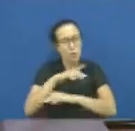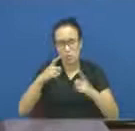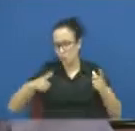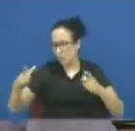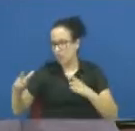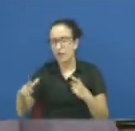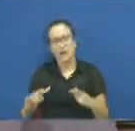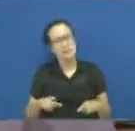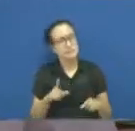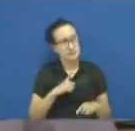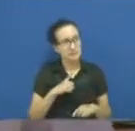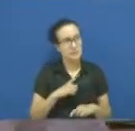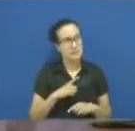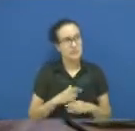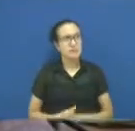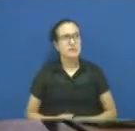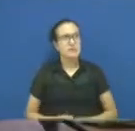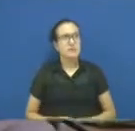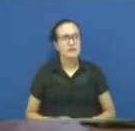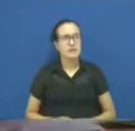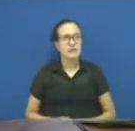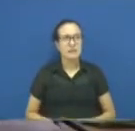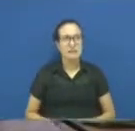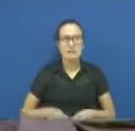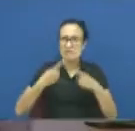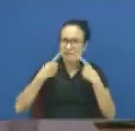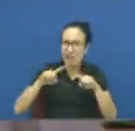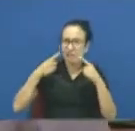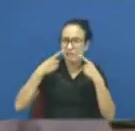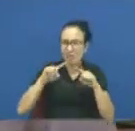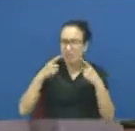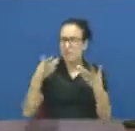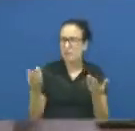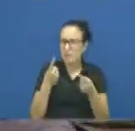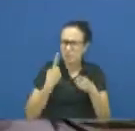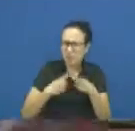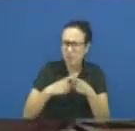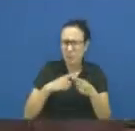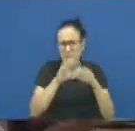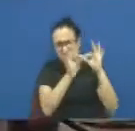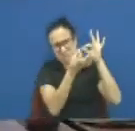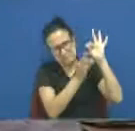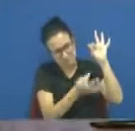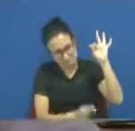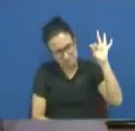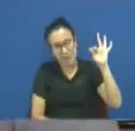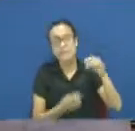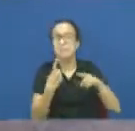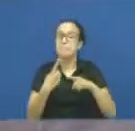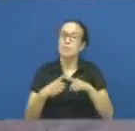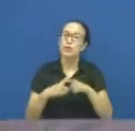noite. Muitas vezes a gente recebe crítica, mas por que tanto nome? É por causa disso, a gente tem que cumprir